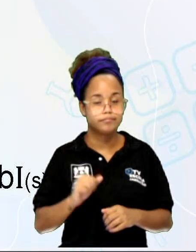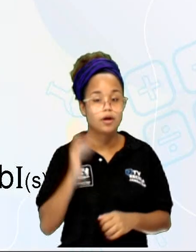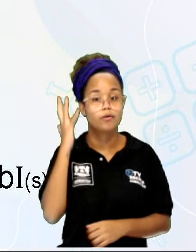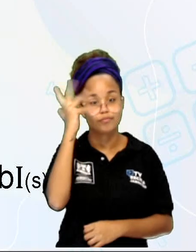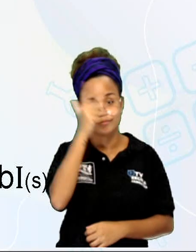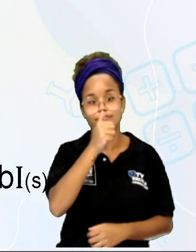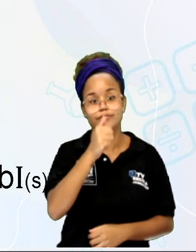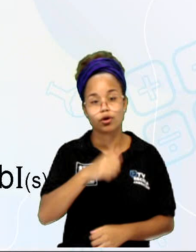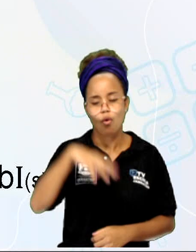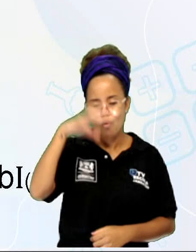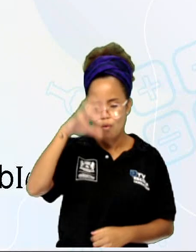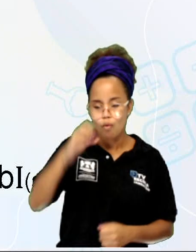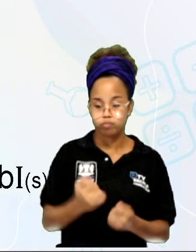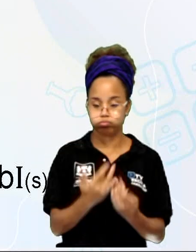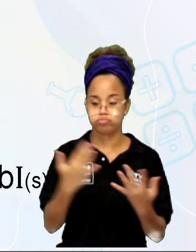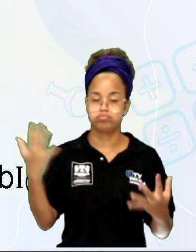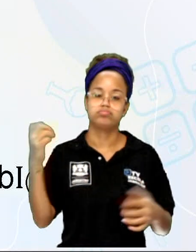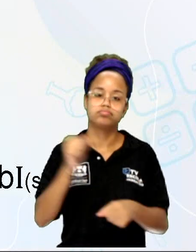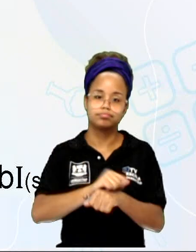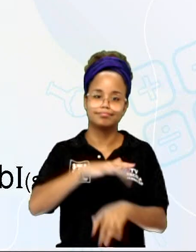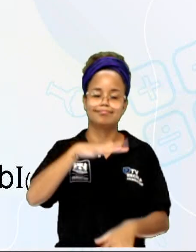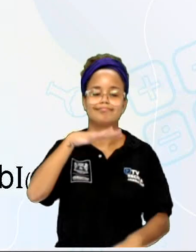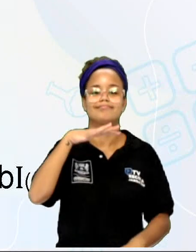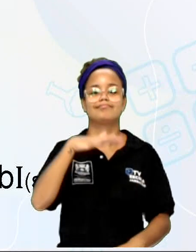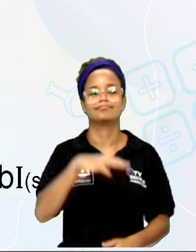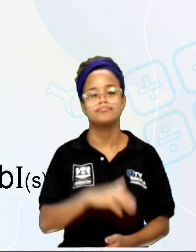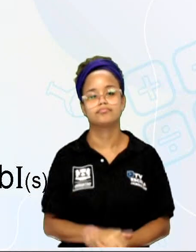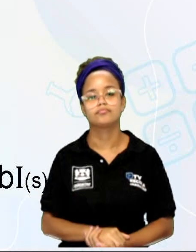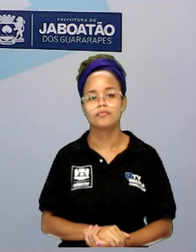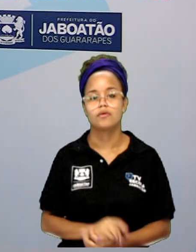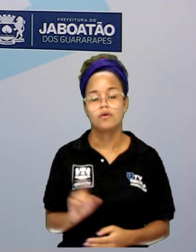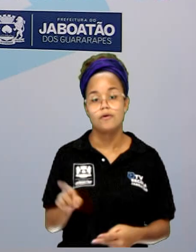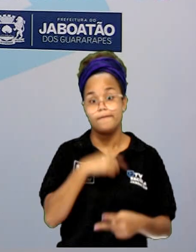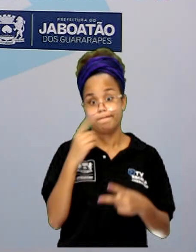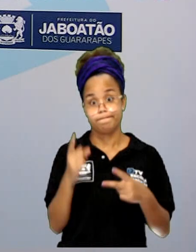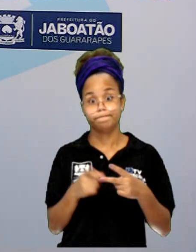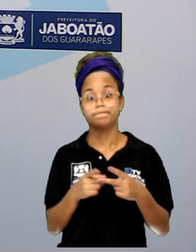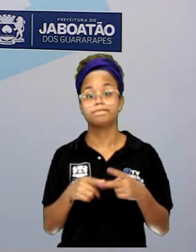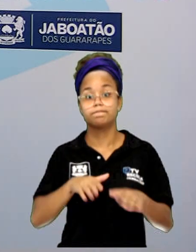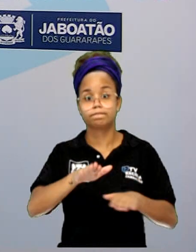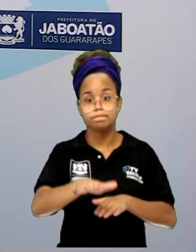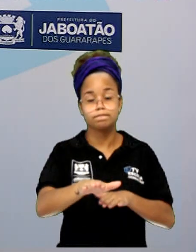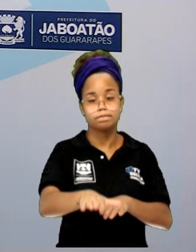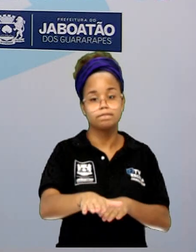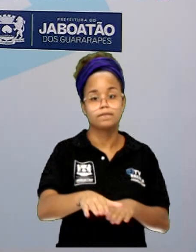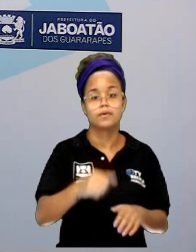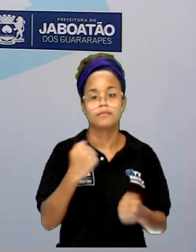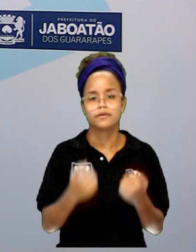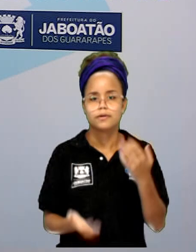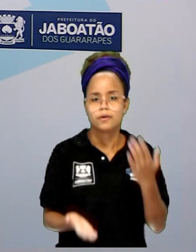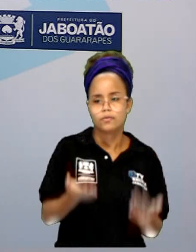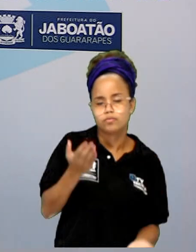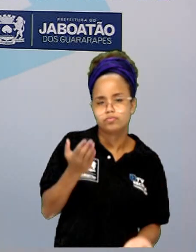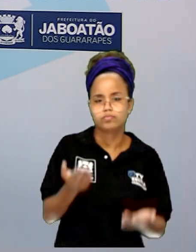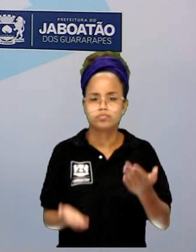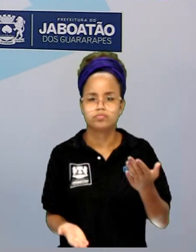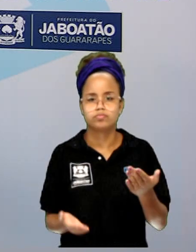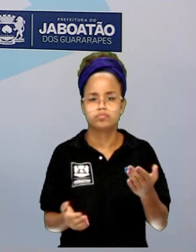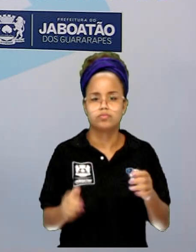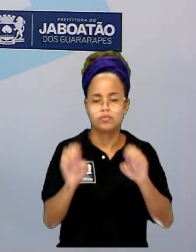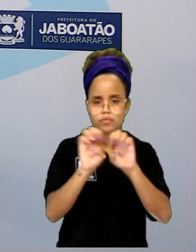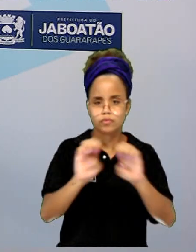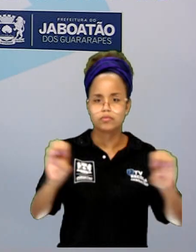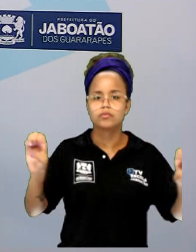né? Essa reação, vamos para cá. Ó, o segundo passo é balancear a equação. A equação simples